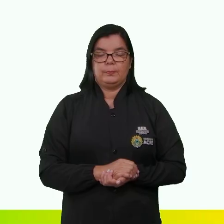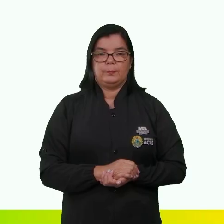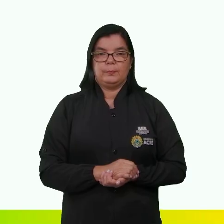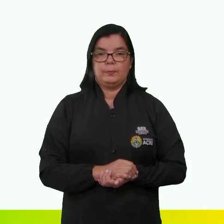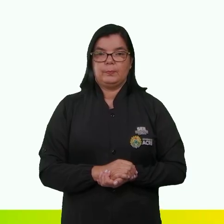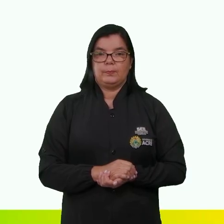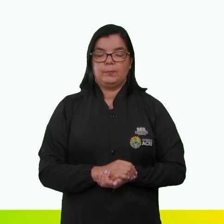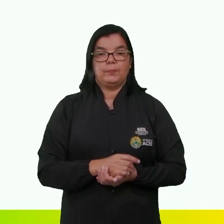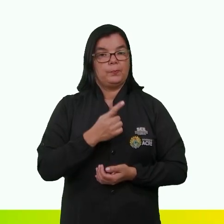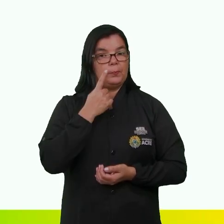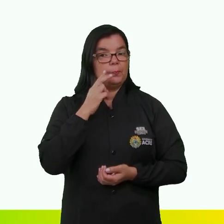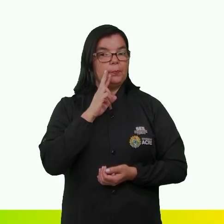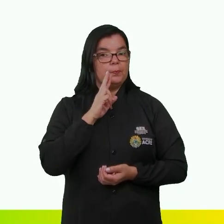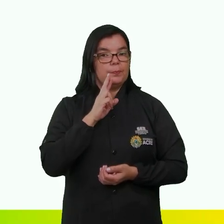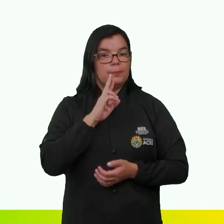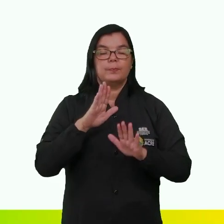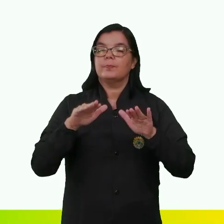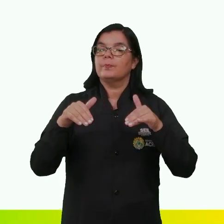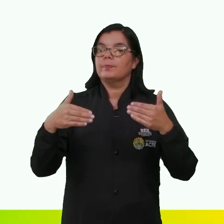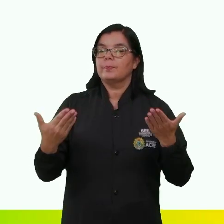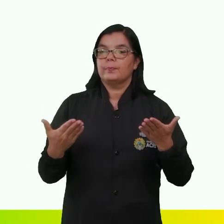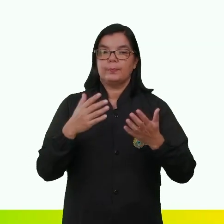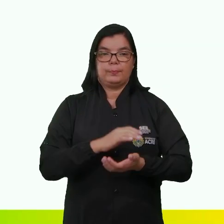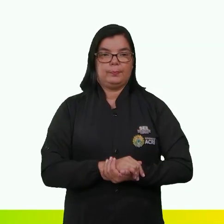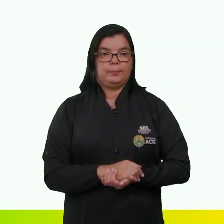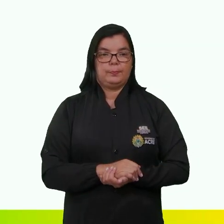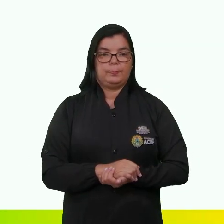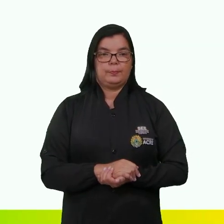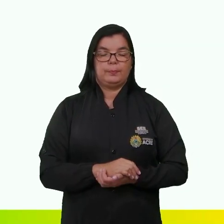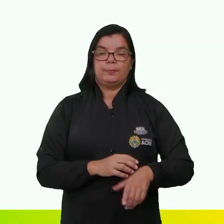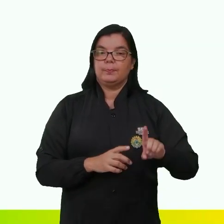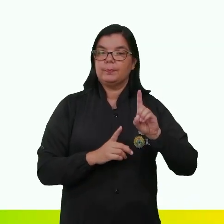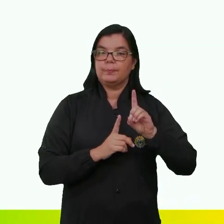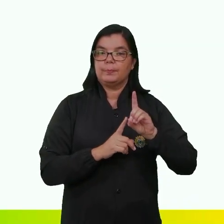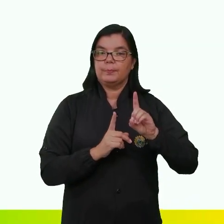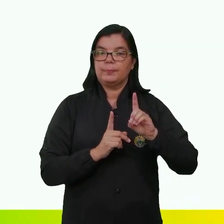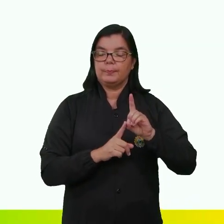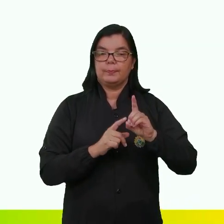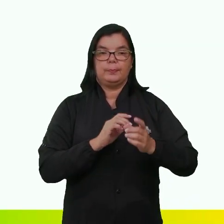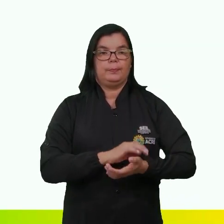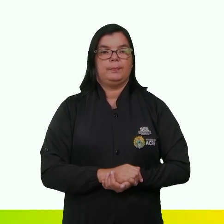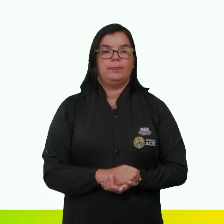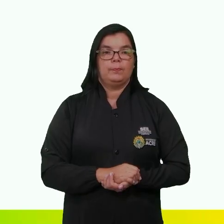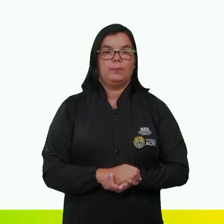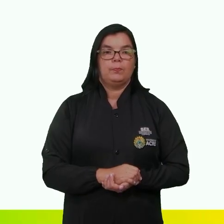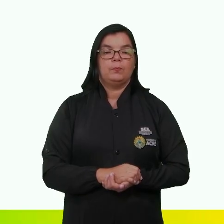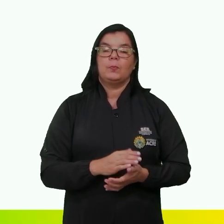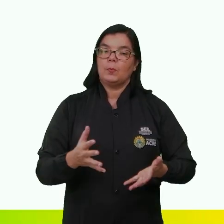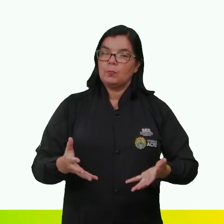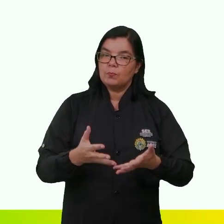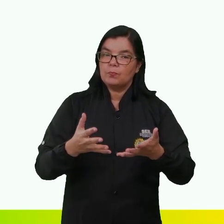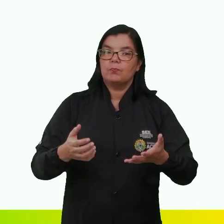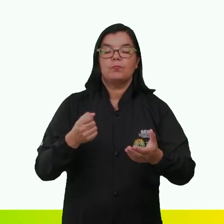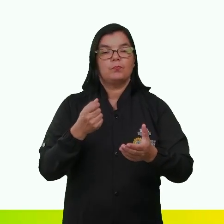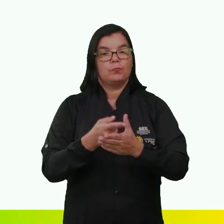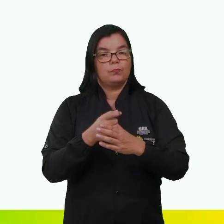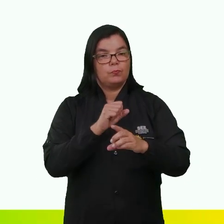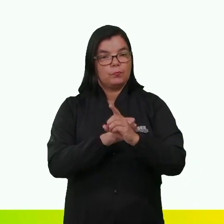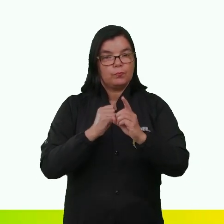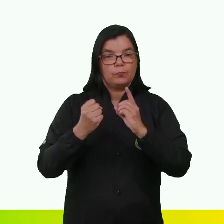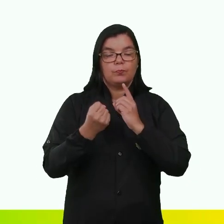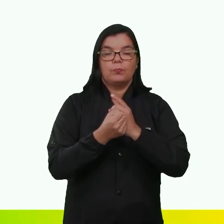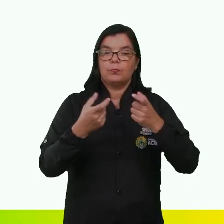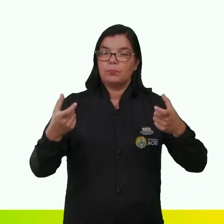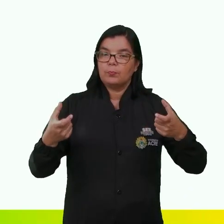artísticos. Vamos visualizar qual a alternativa correta? Está expressa na letra D. Reforçar o